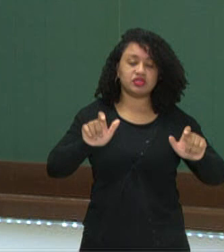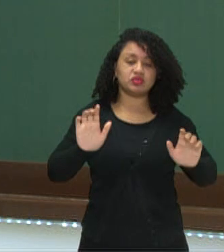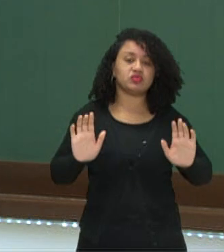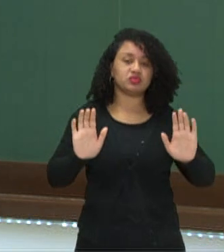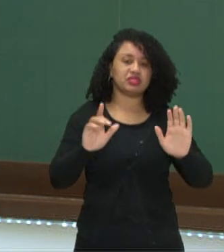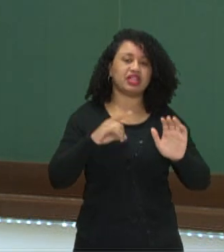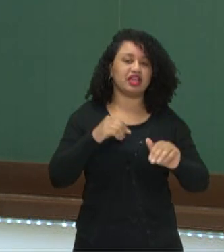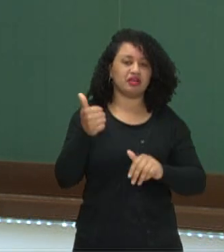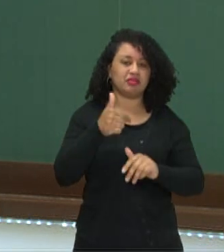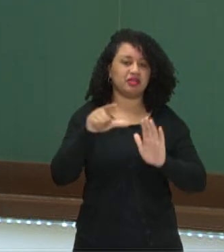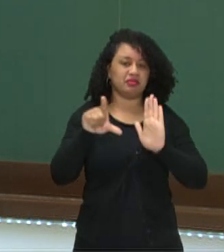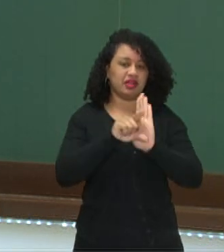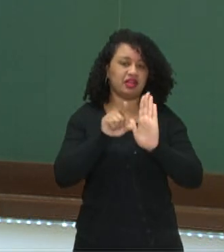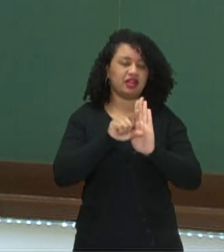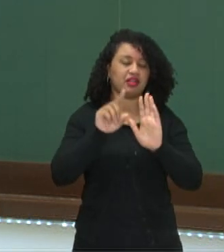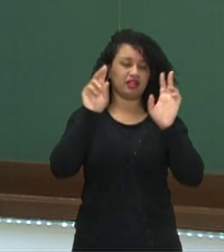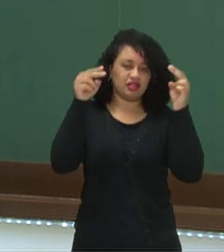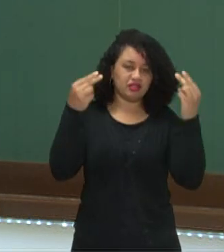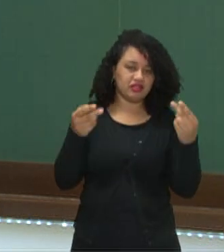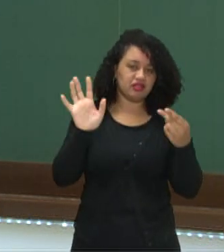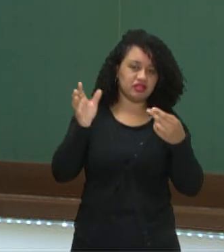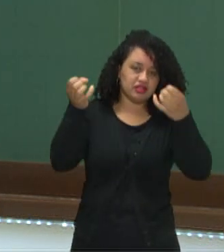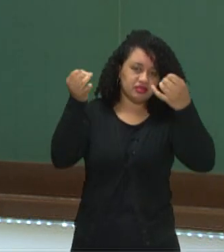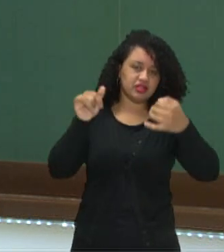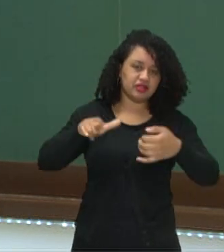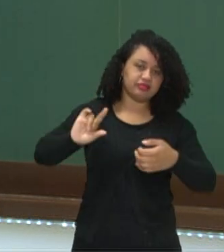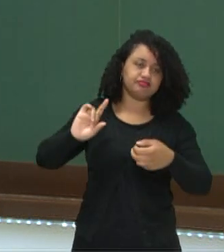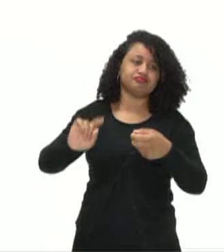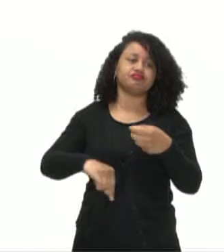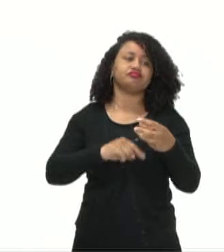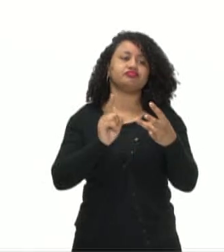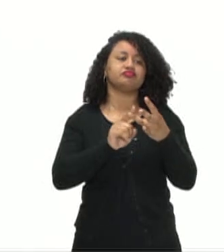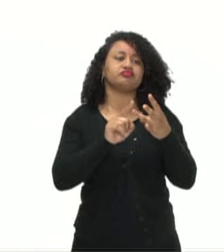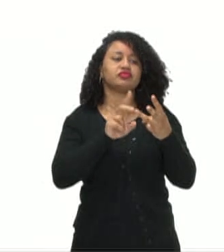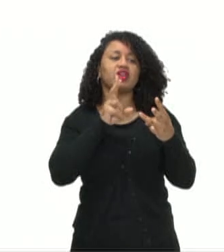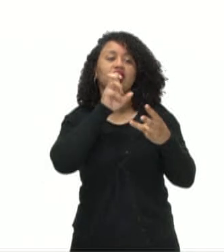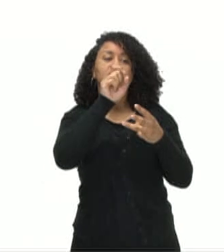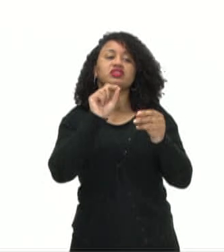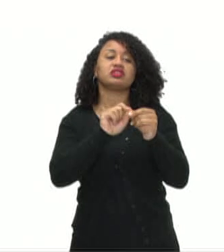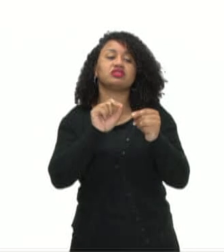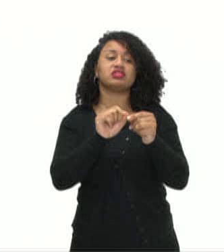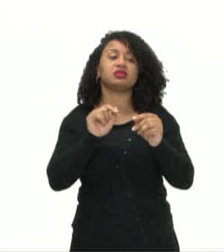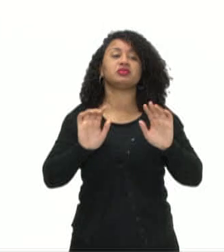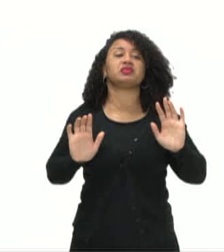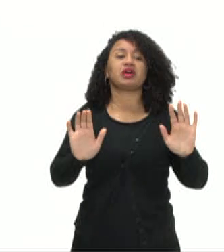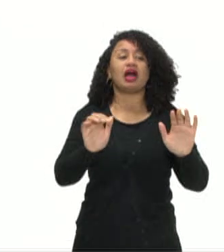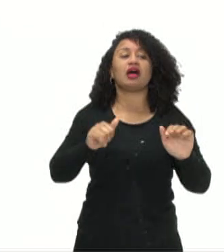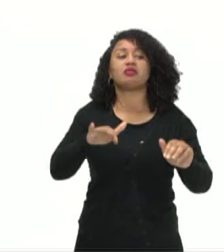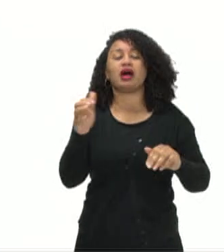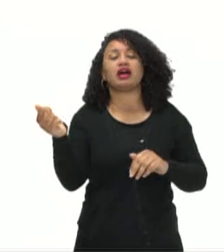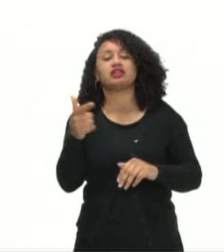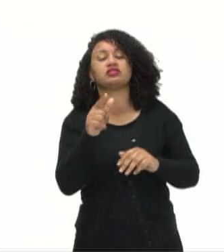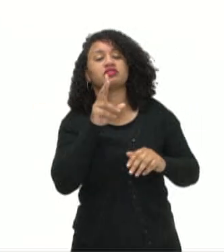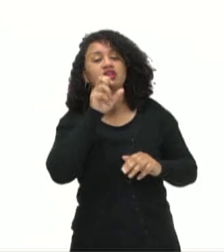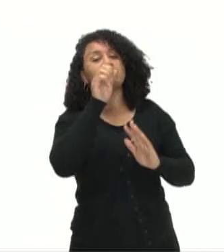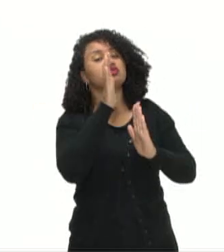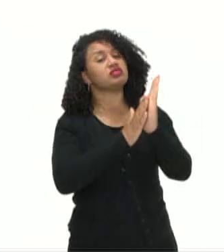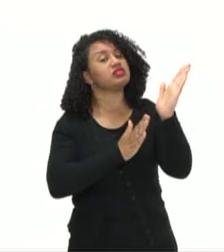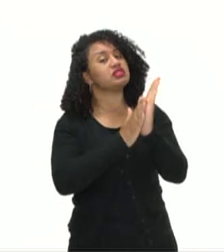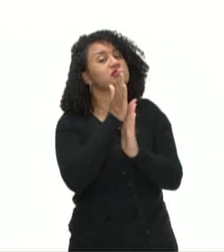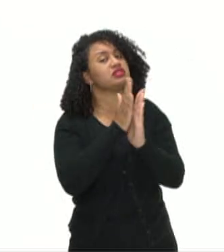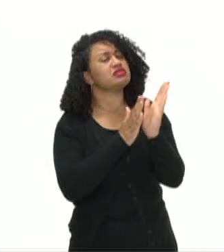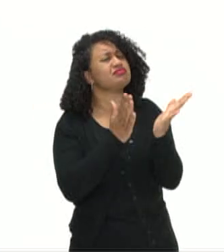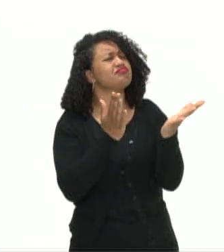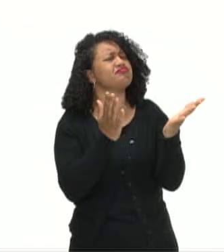primeira lei de Newton, como a gente conversou anteriormente. A força que fizeram sobre o carro é maior que a força de atrito.